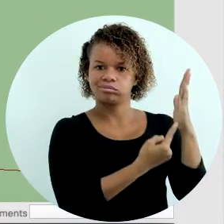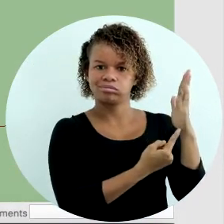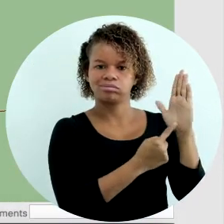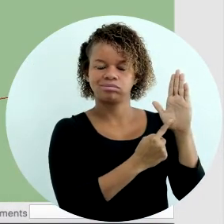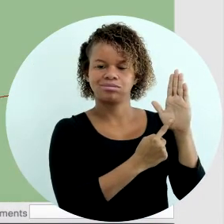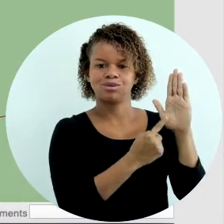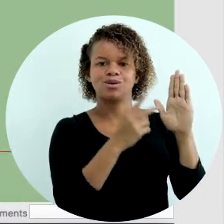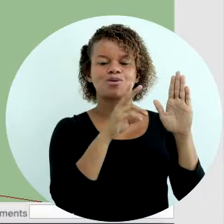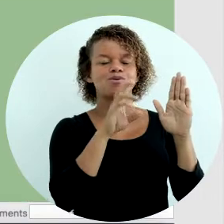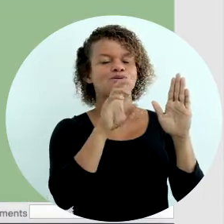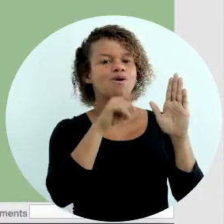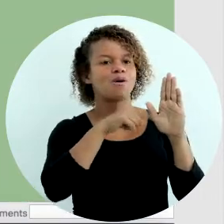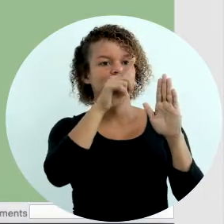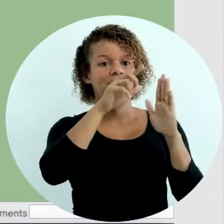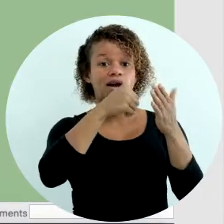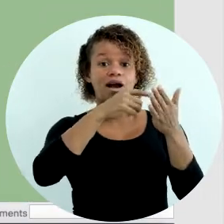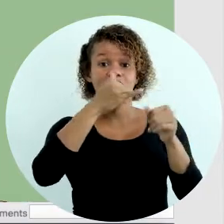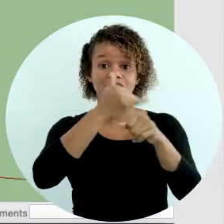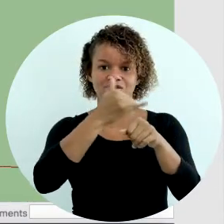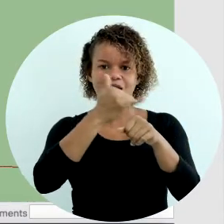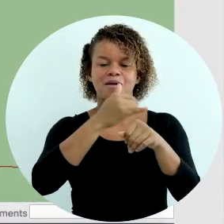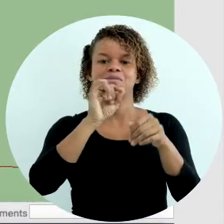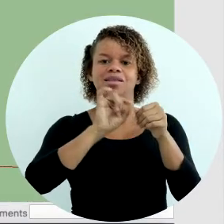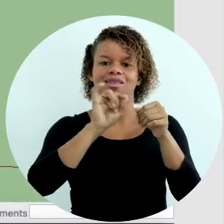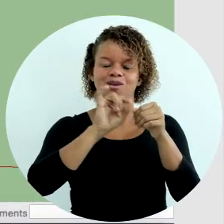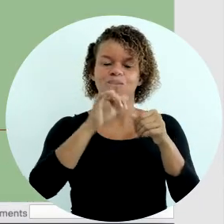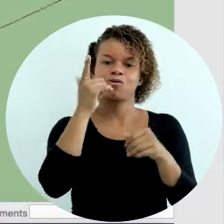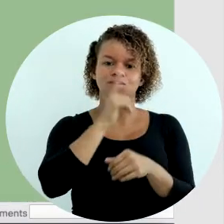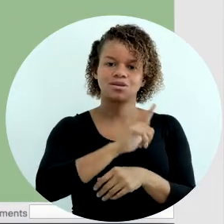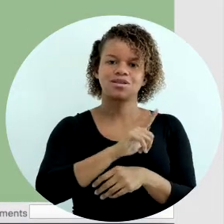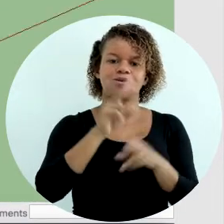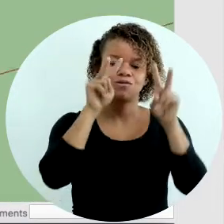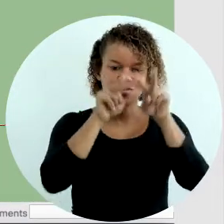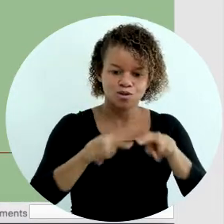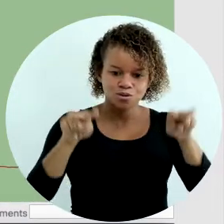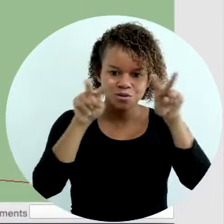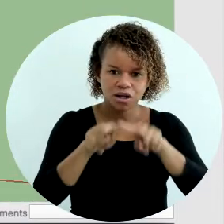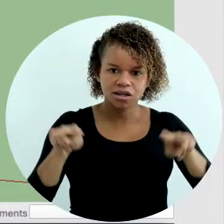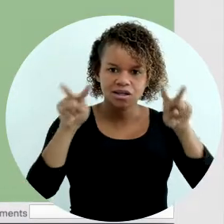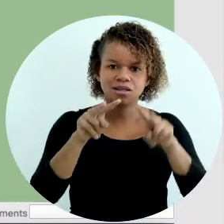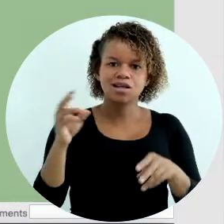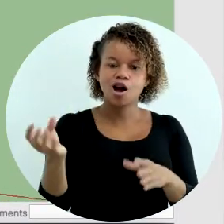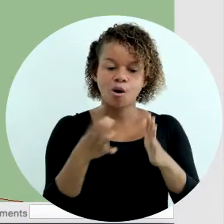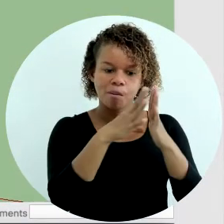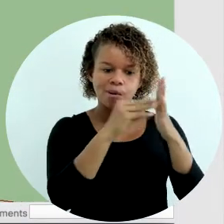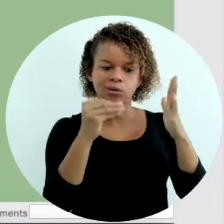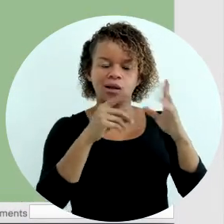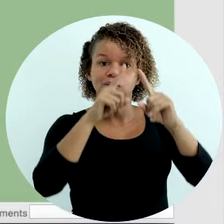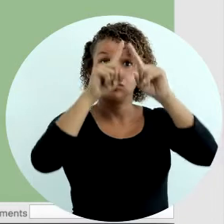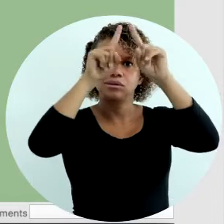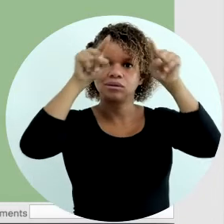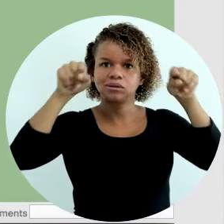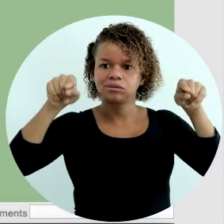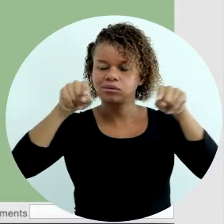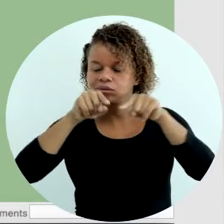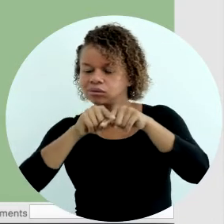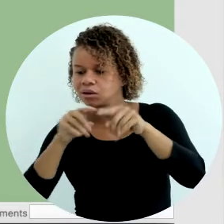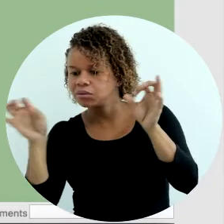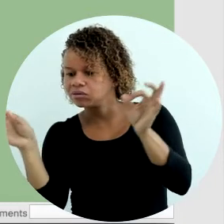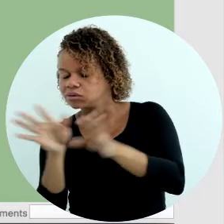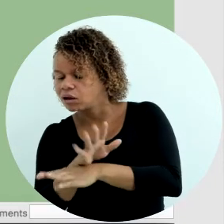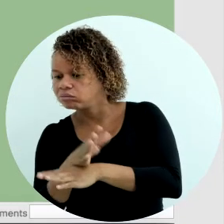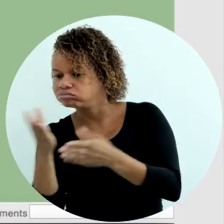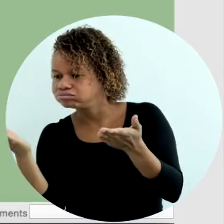Aqui nós temos então o modelo. Com o Orbit, a ferramenta Orbit, eu consigo visualizar o